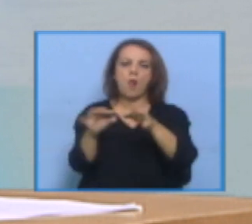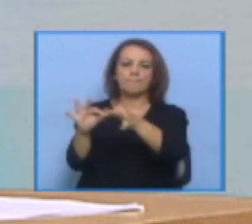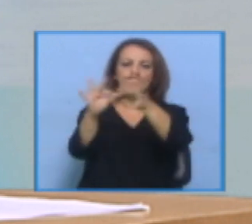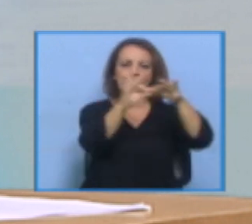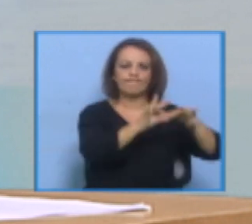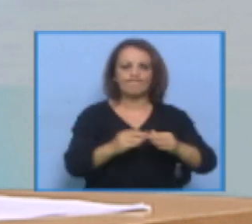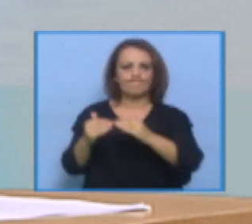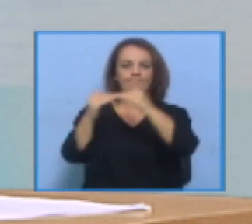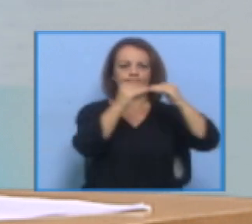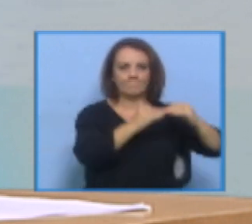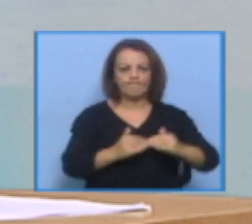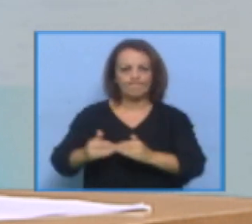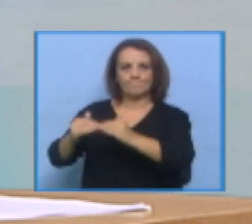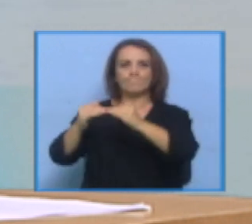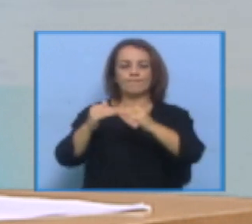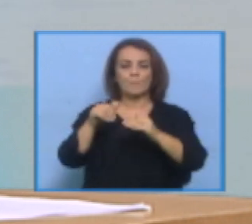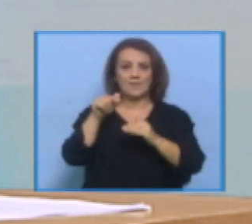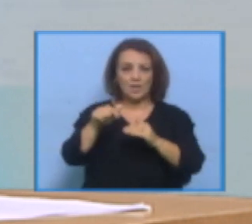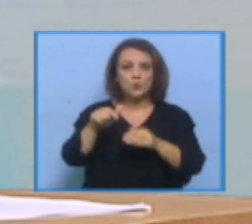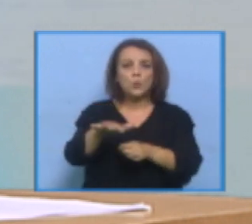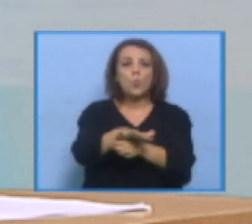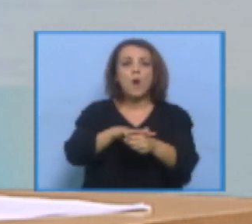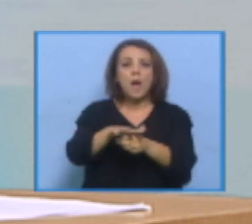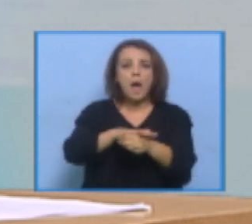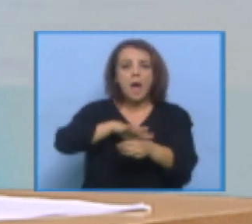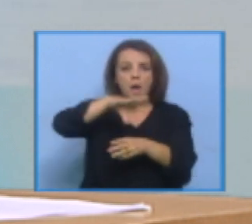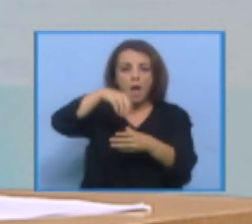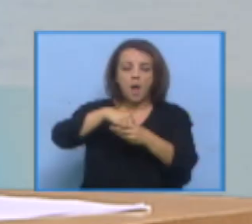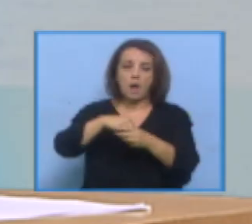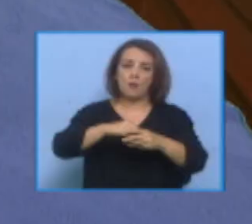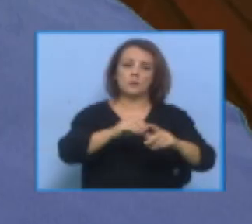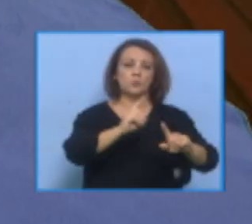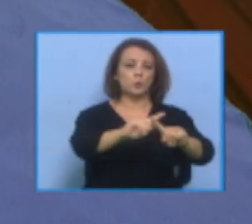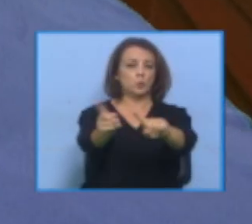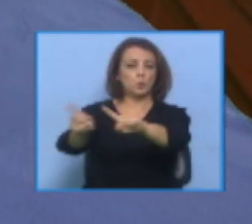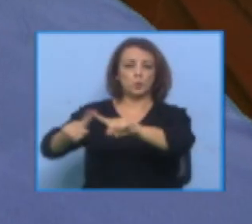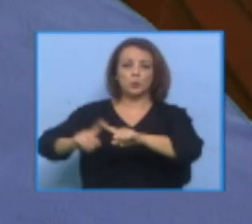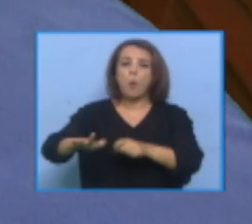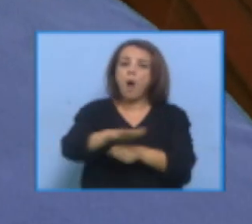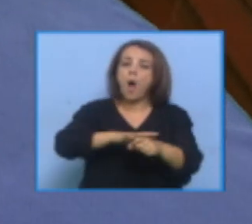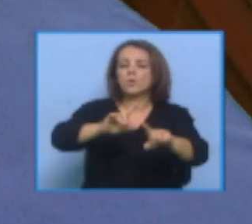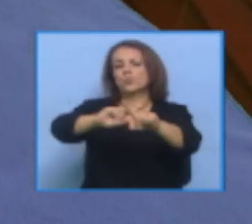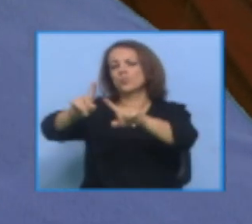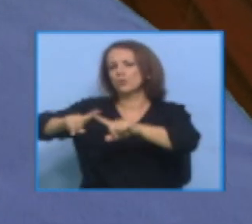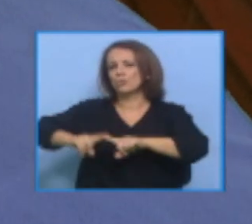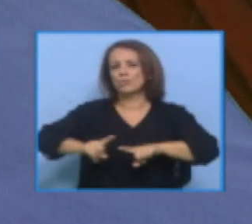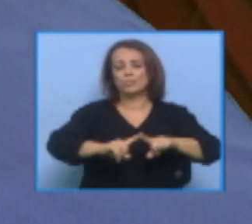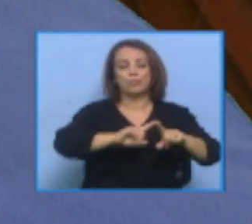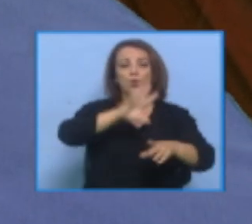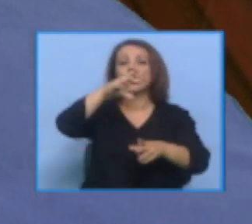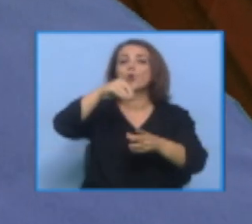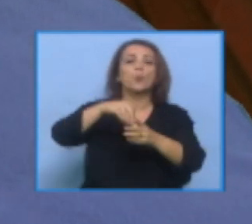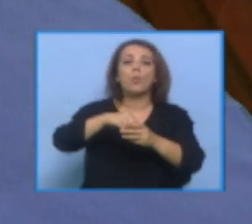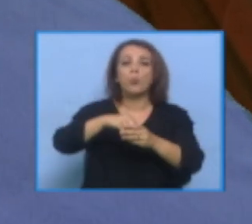territorial, são muito transversais a várias pastas e, portanto, há uma preocupação, digamos, de olhar